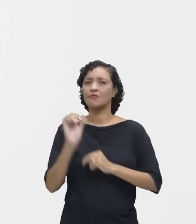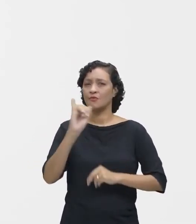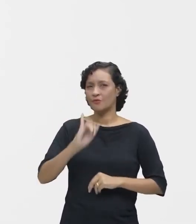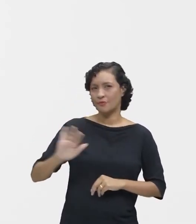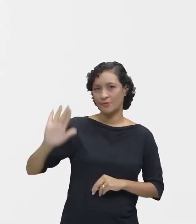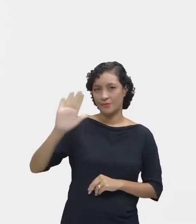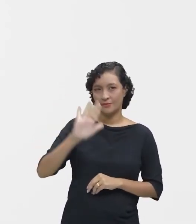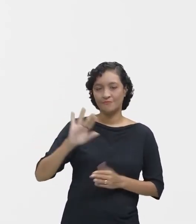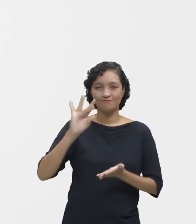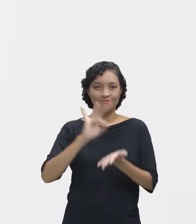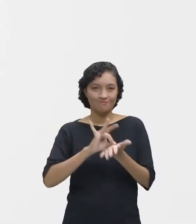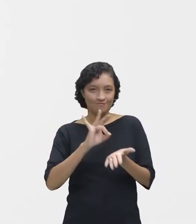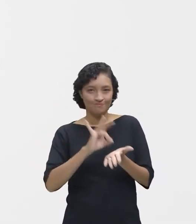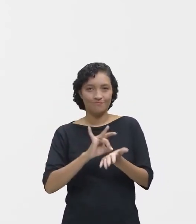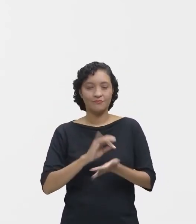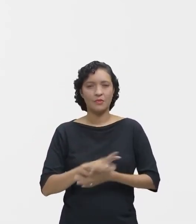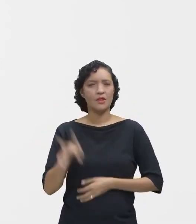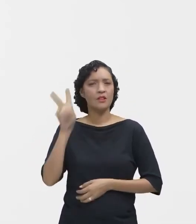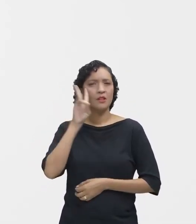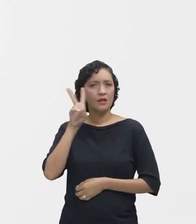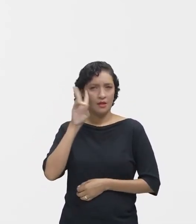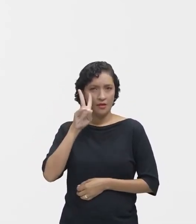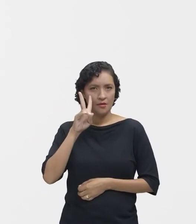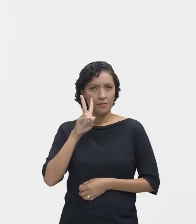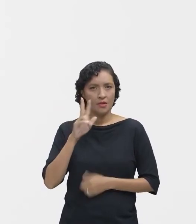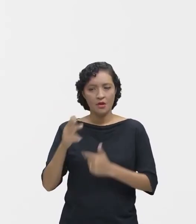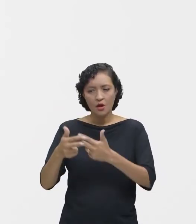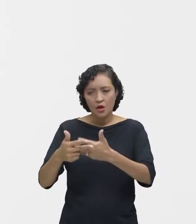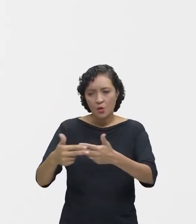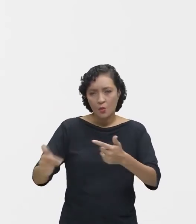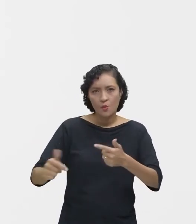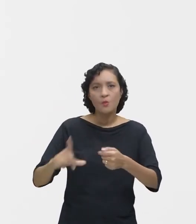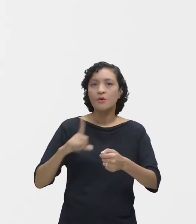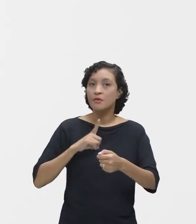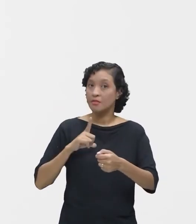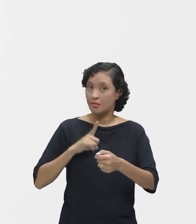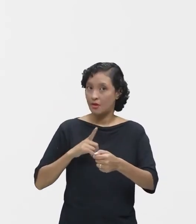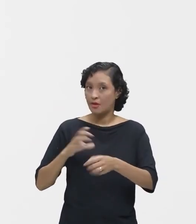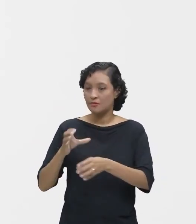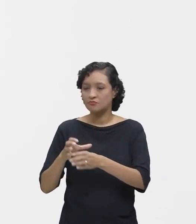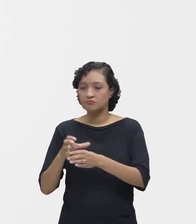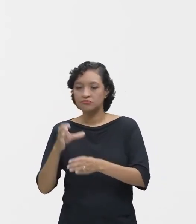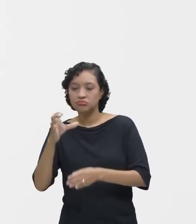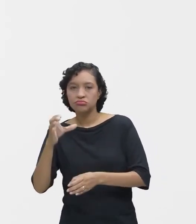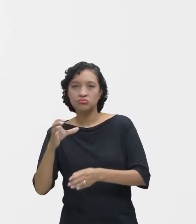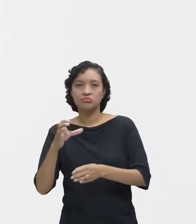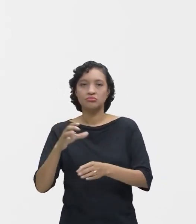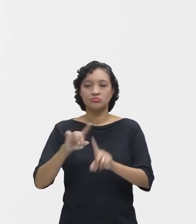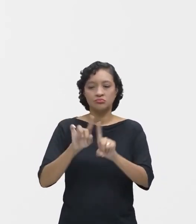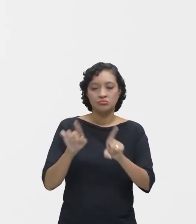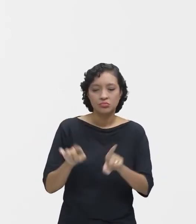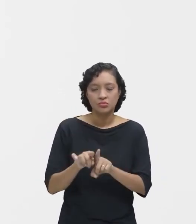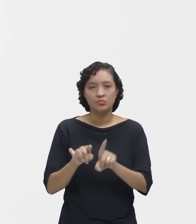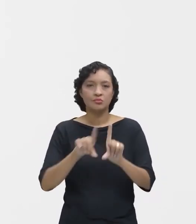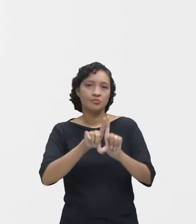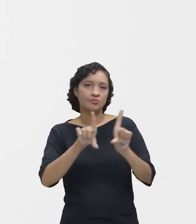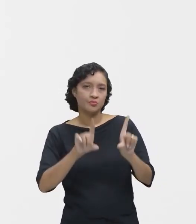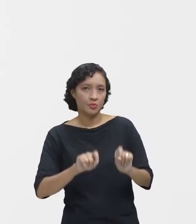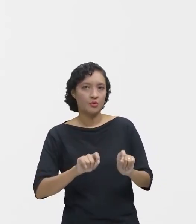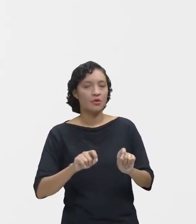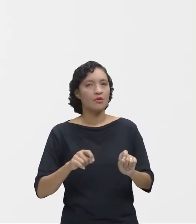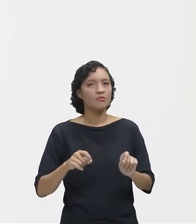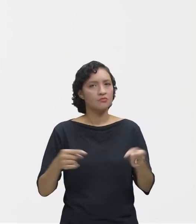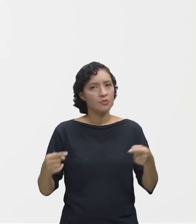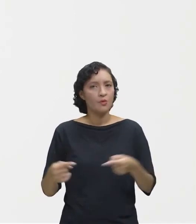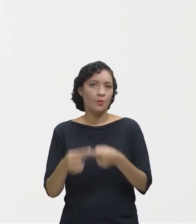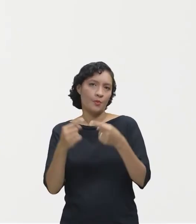planas. Lembrem-se, todo objeto ele tem uma forma. Eles nos lembram uma forma. Aqui,